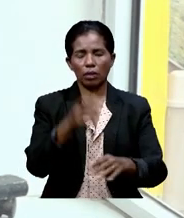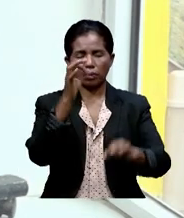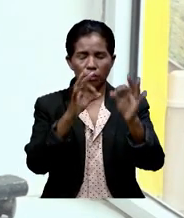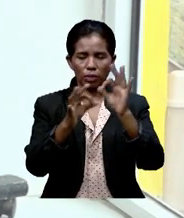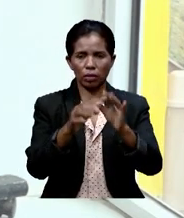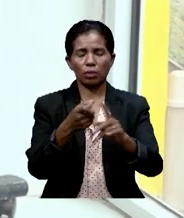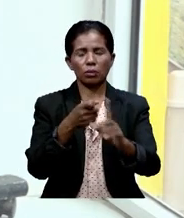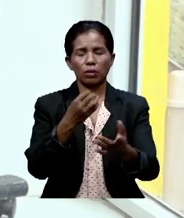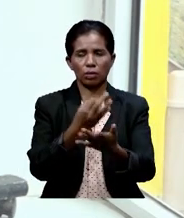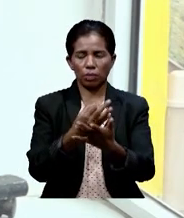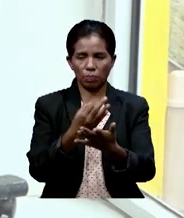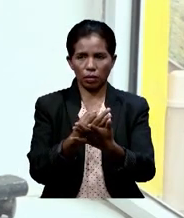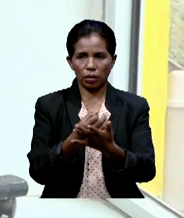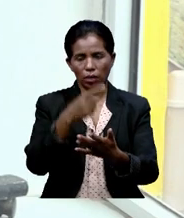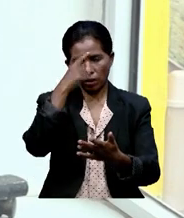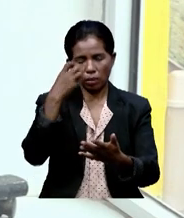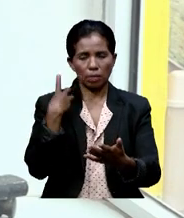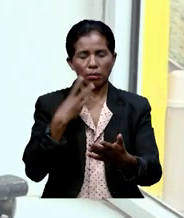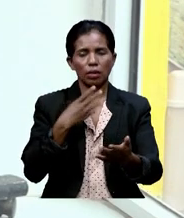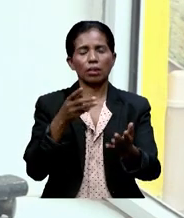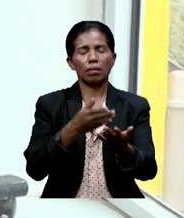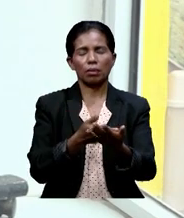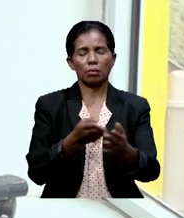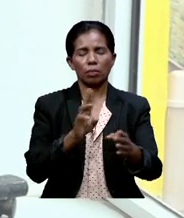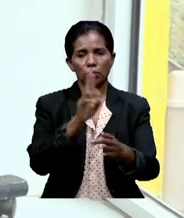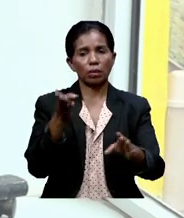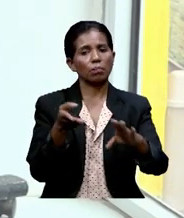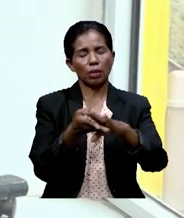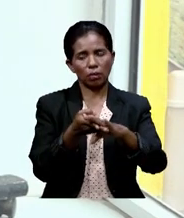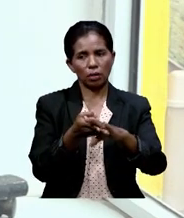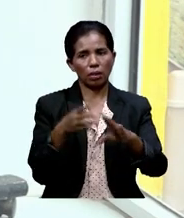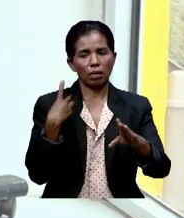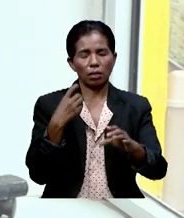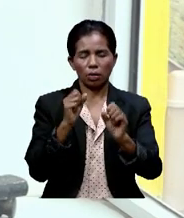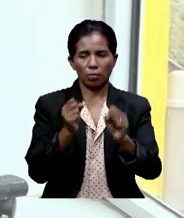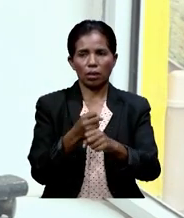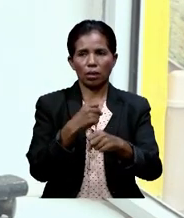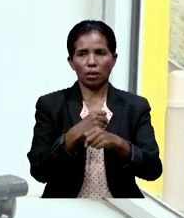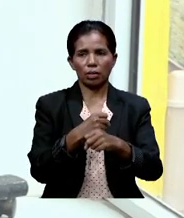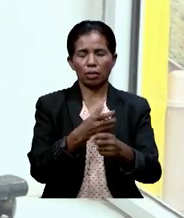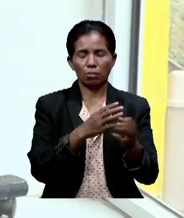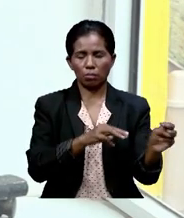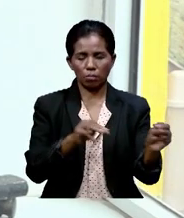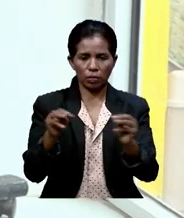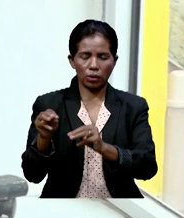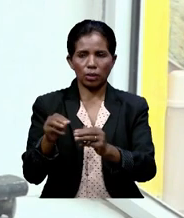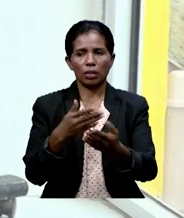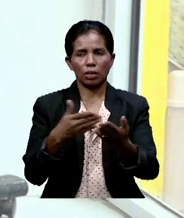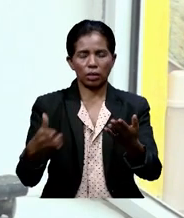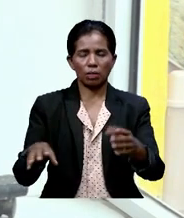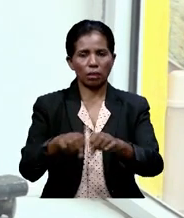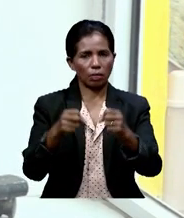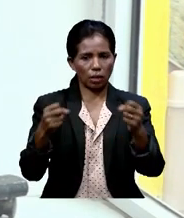o orçamento de compensação está na minha conta bancária, a minha para utilizar a mobilização para São Paulo e para